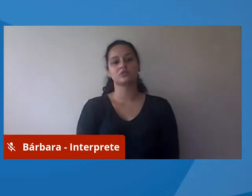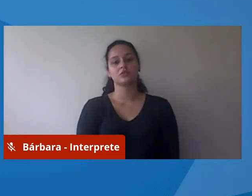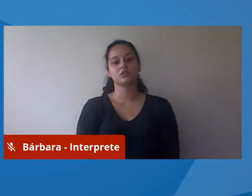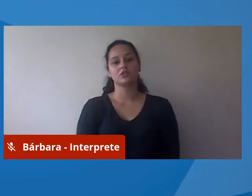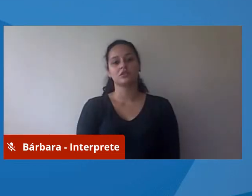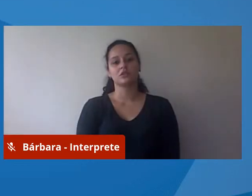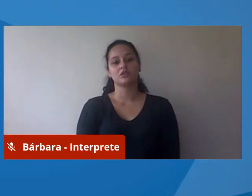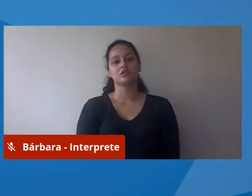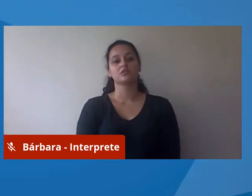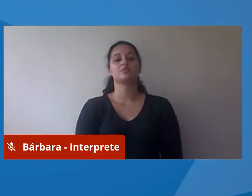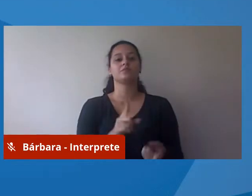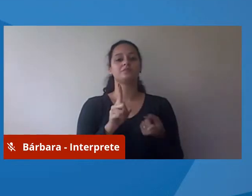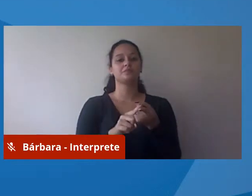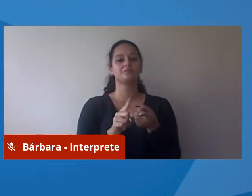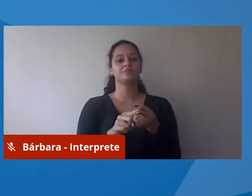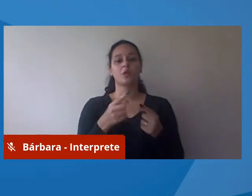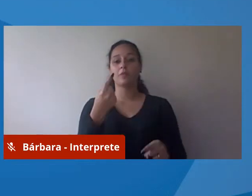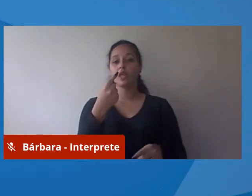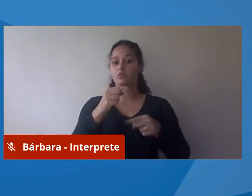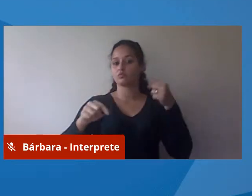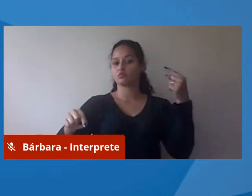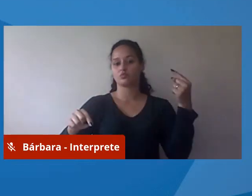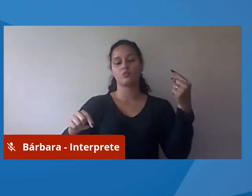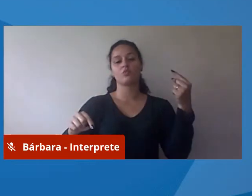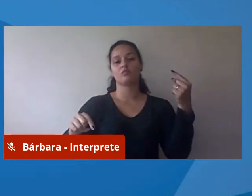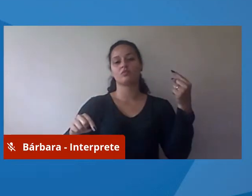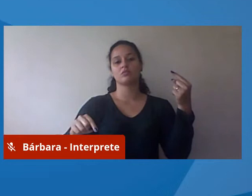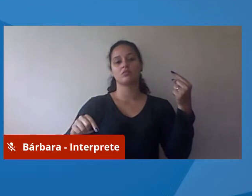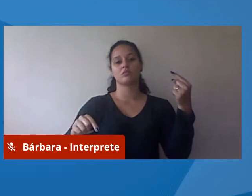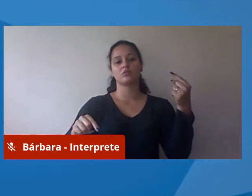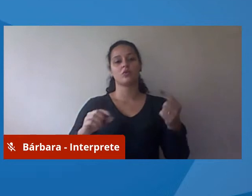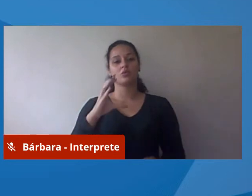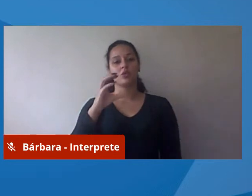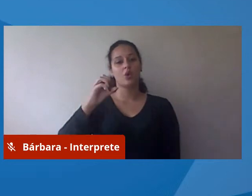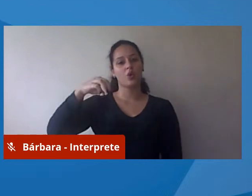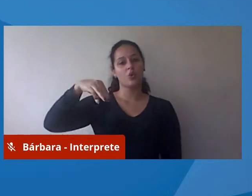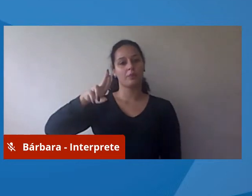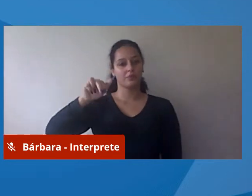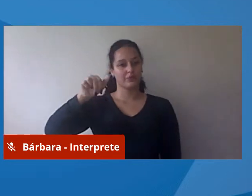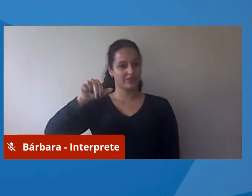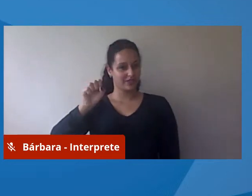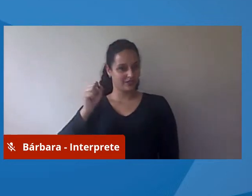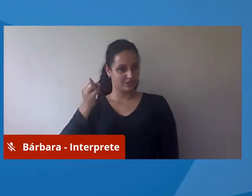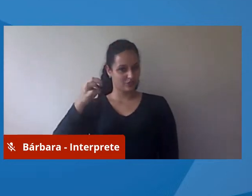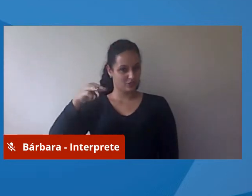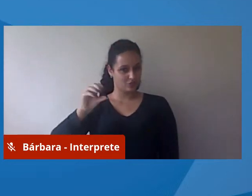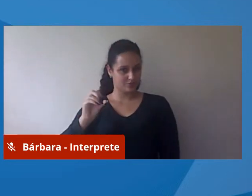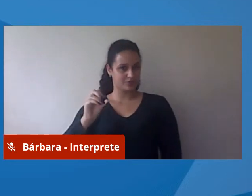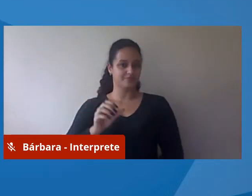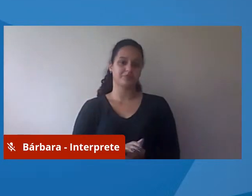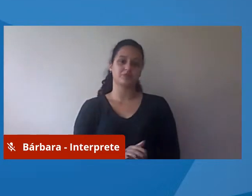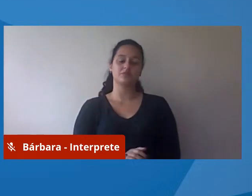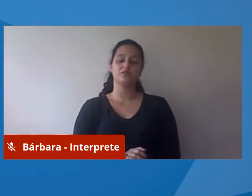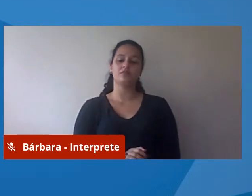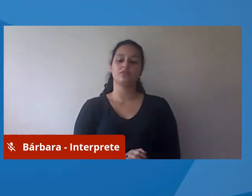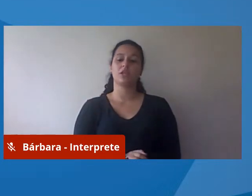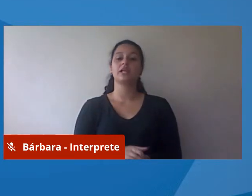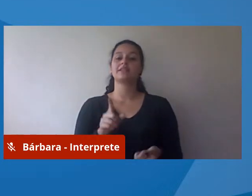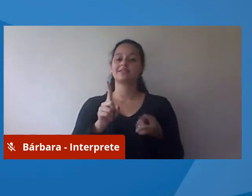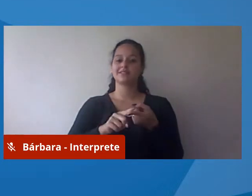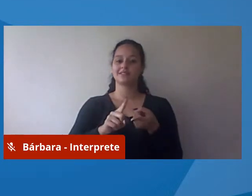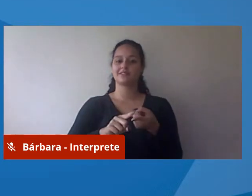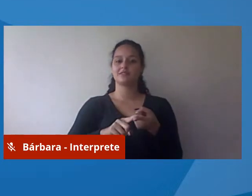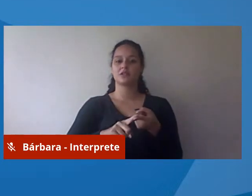anticomunismo e o autoritarismo antidemocrático, né?